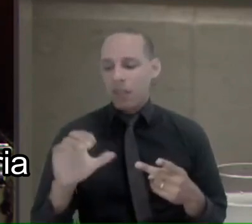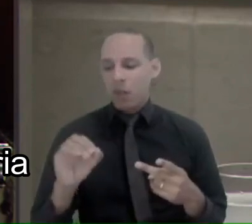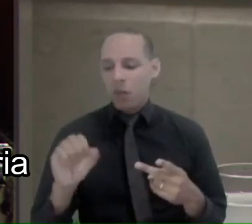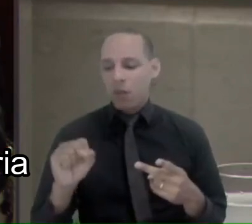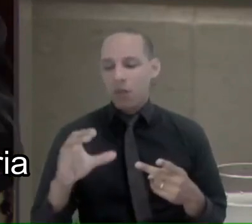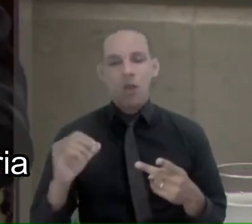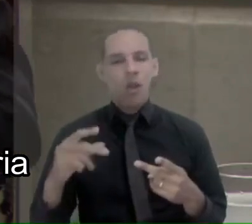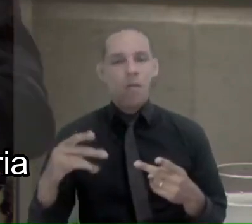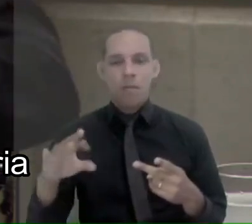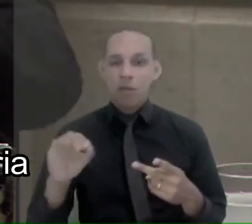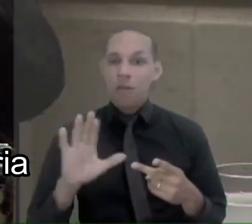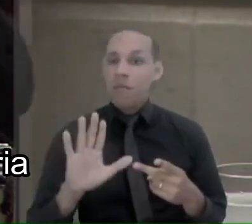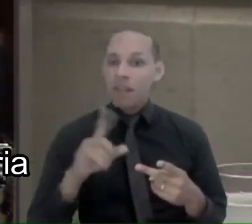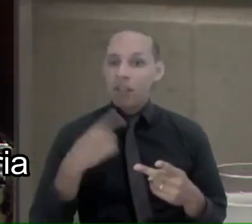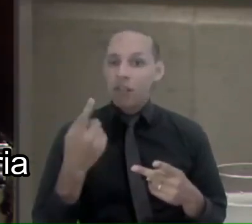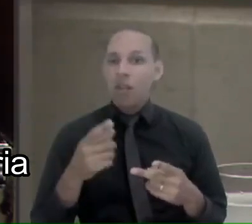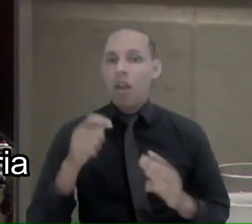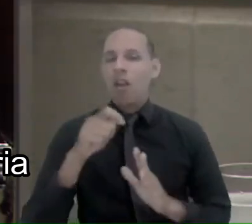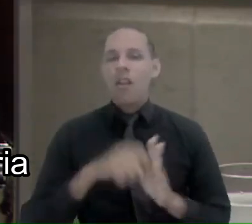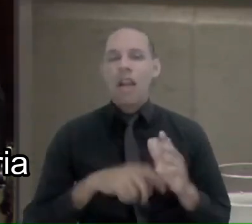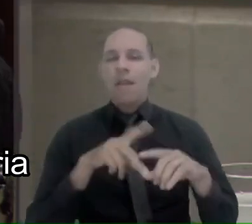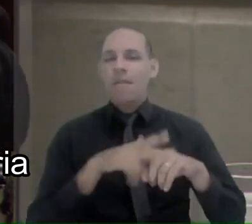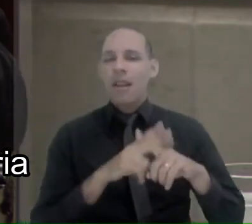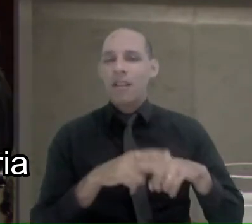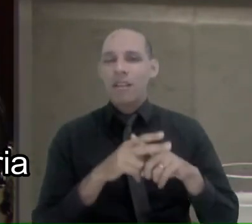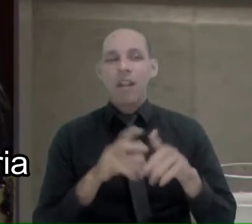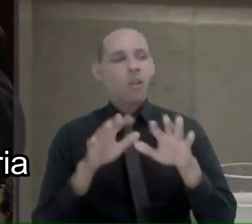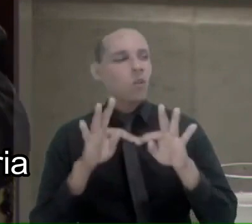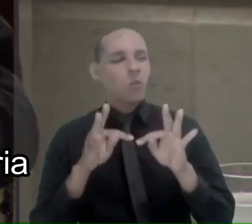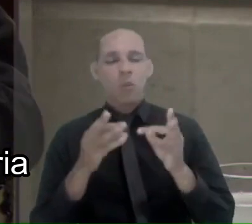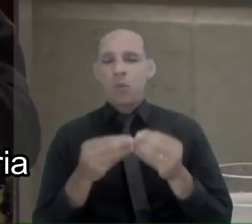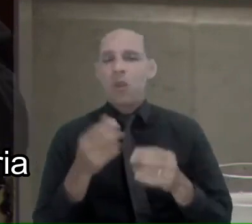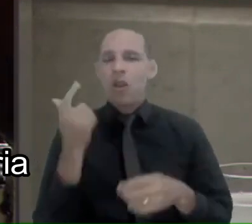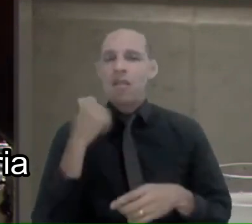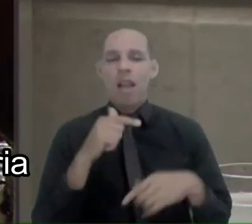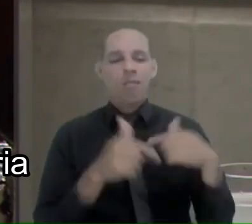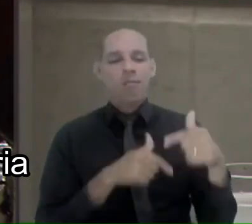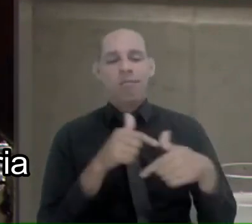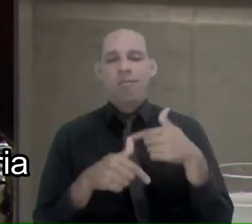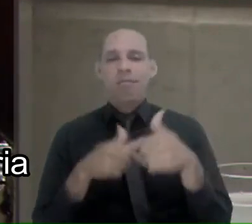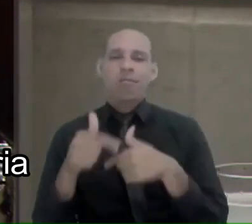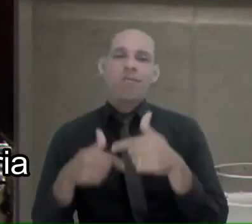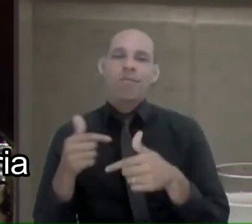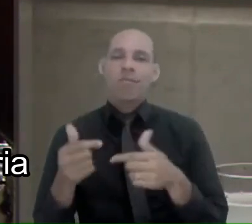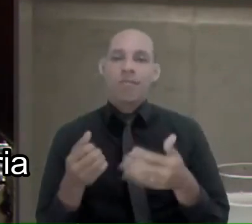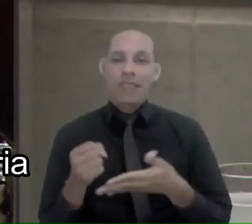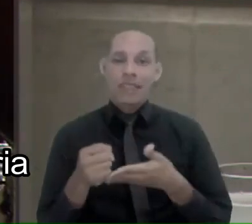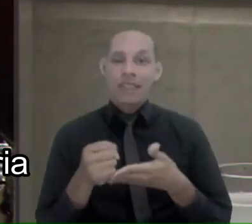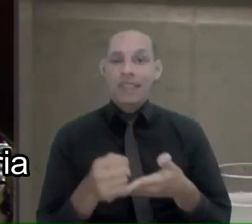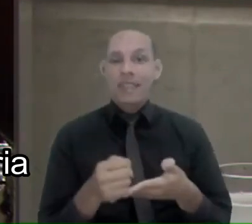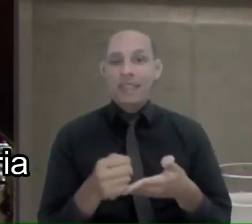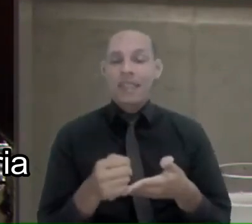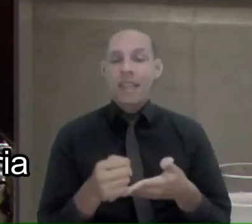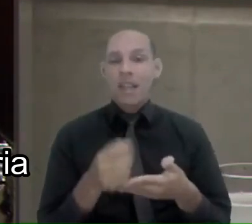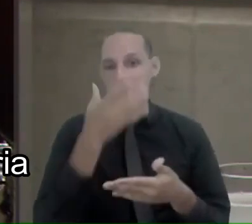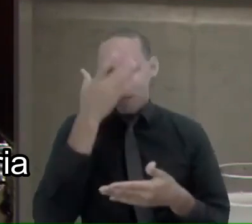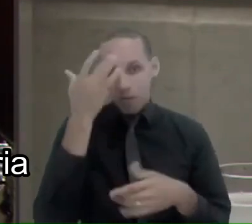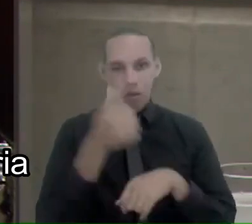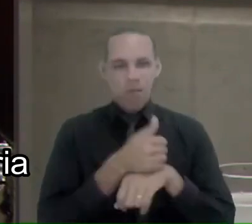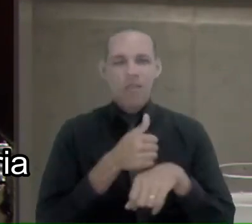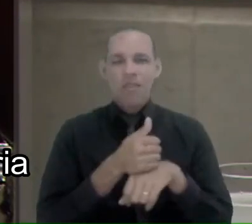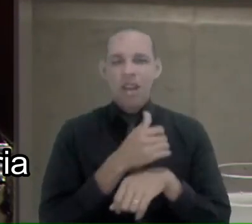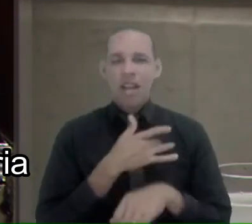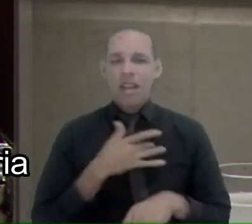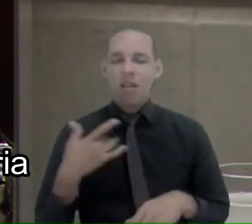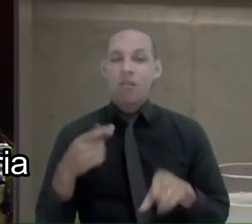superado, fizemos um contrato de manutenção, colocamos todas as máquinas em funcionamento. Hoje, a gente consegue entregar para o profissional de saúde e para o